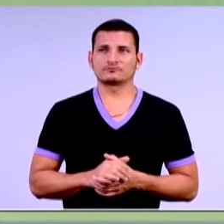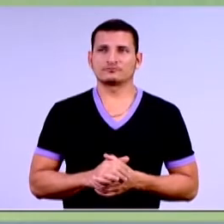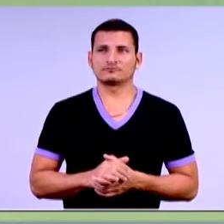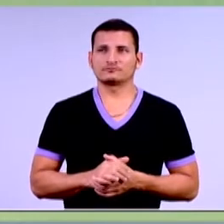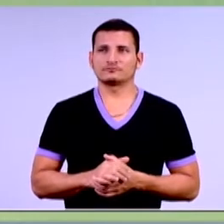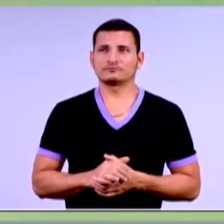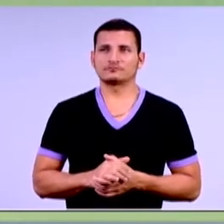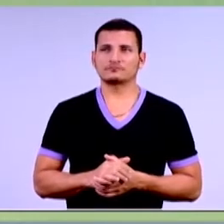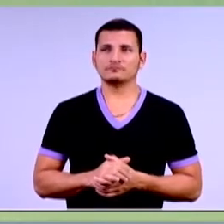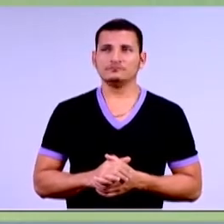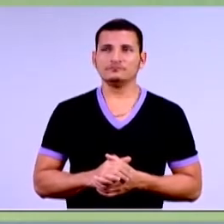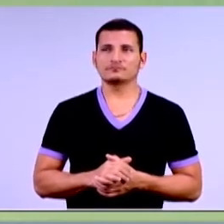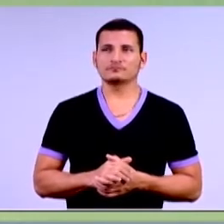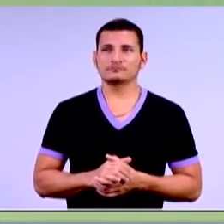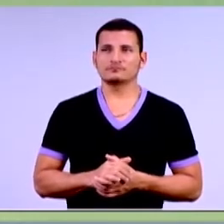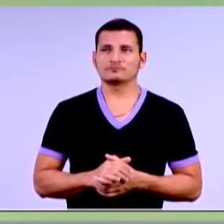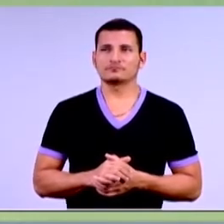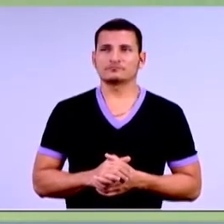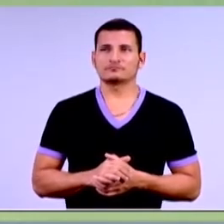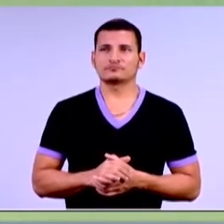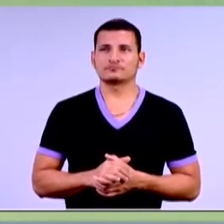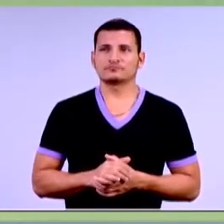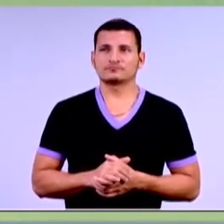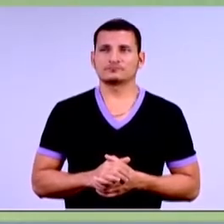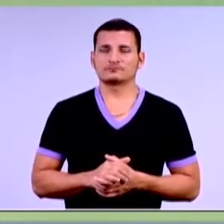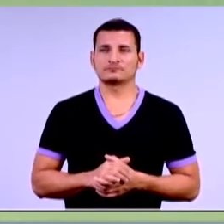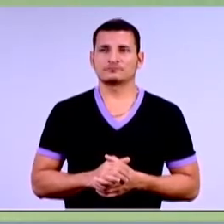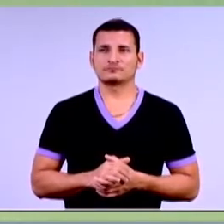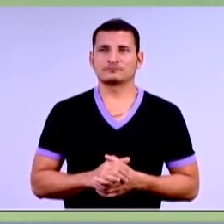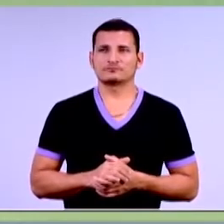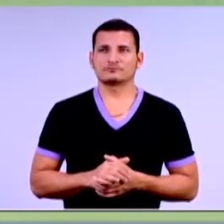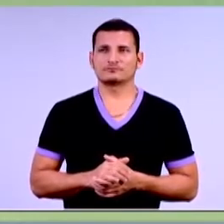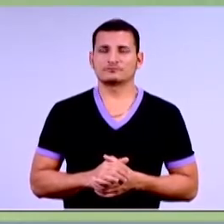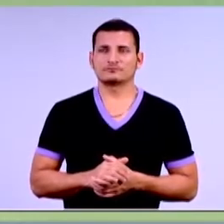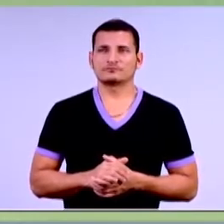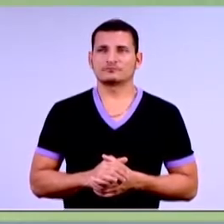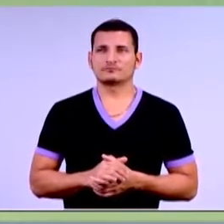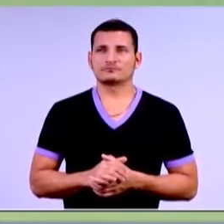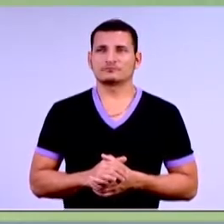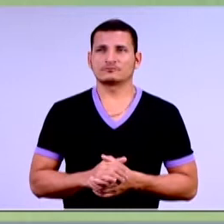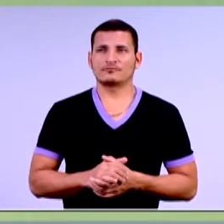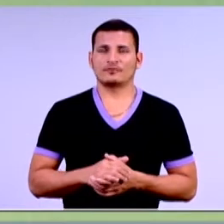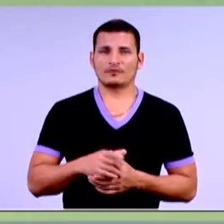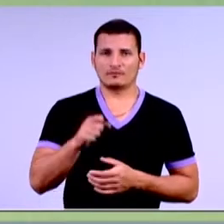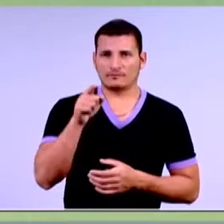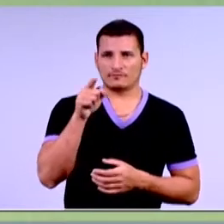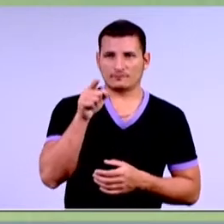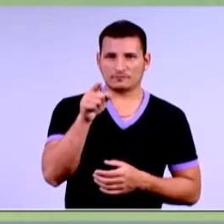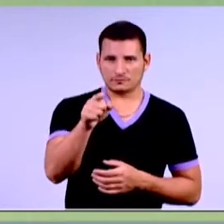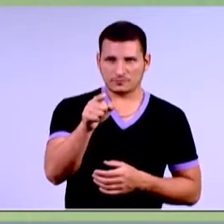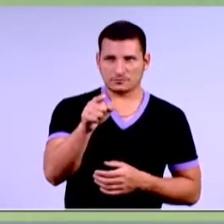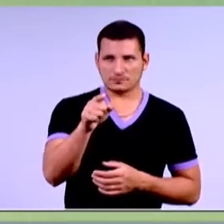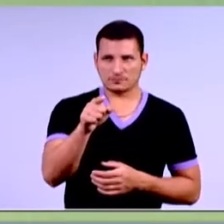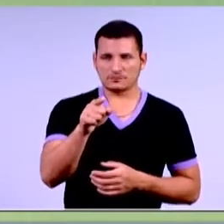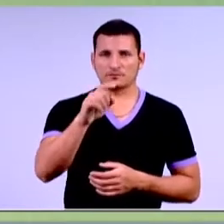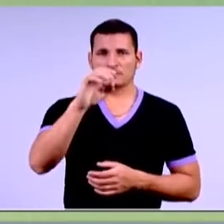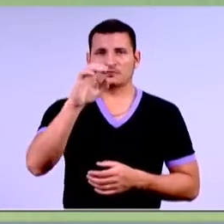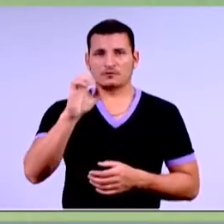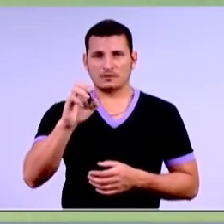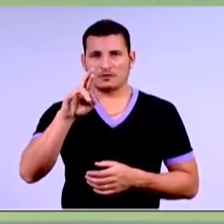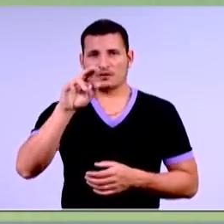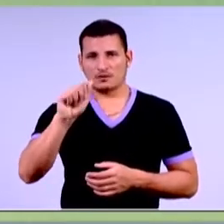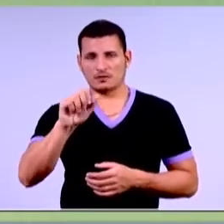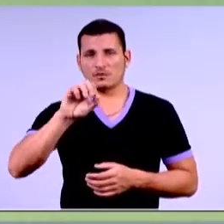eu vou puxar uma setinha porque como ele seca o word você era você estava